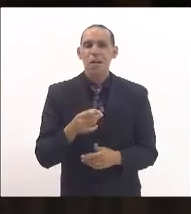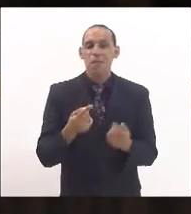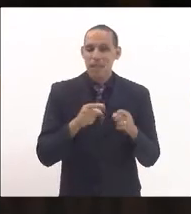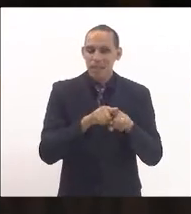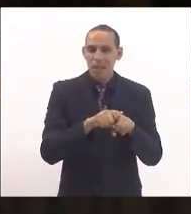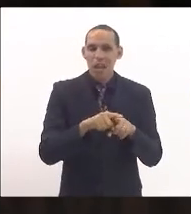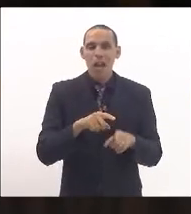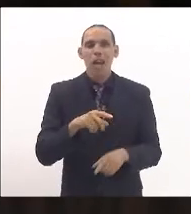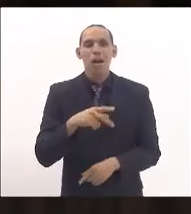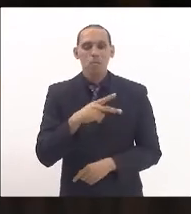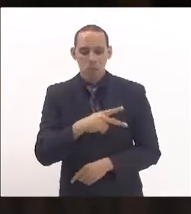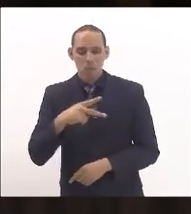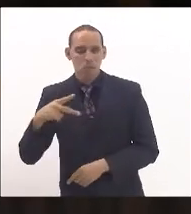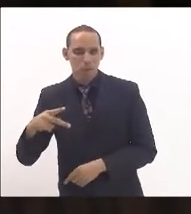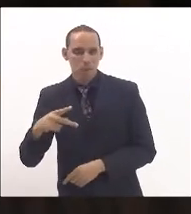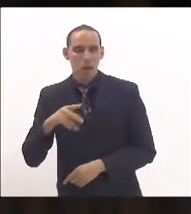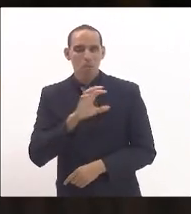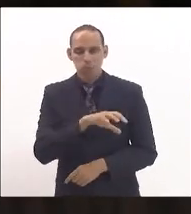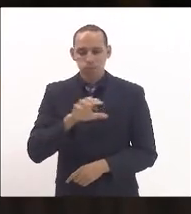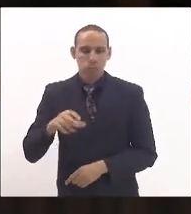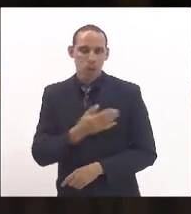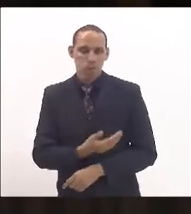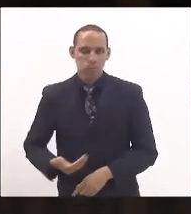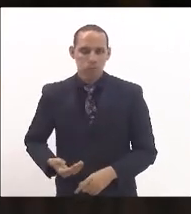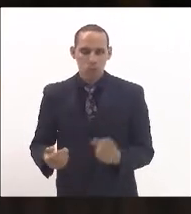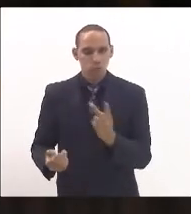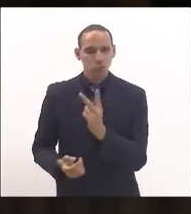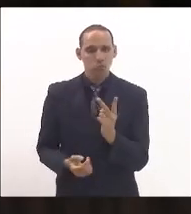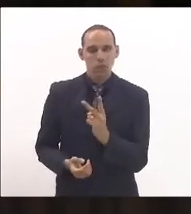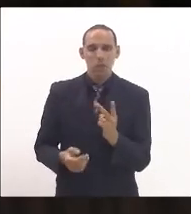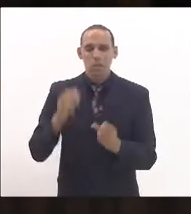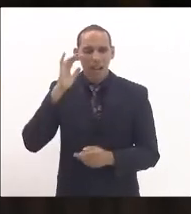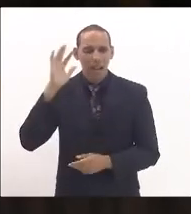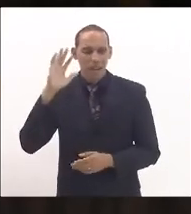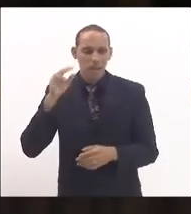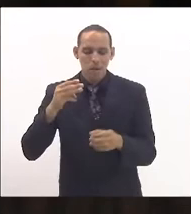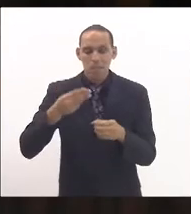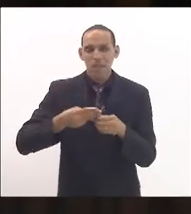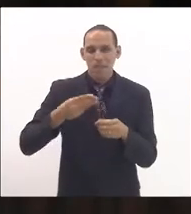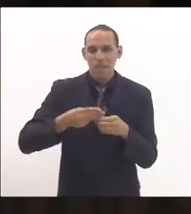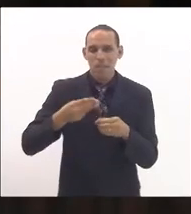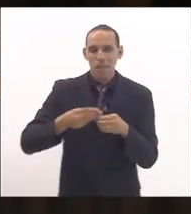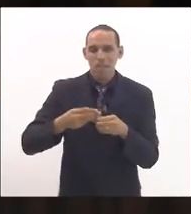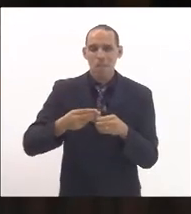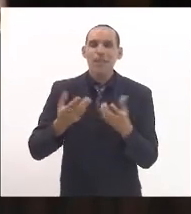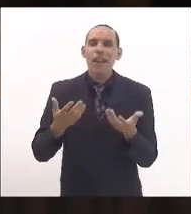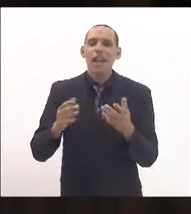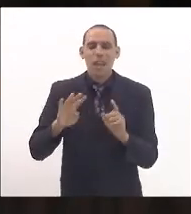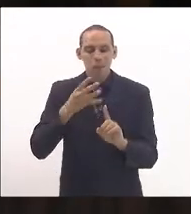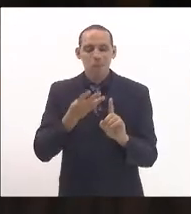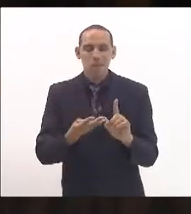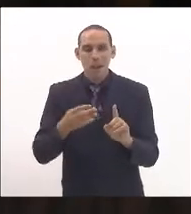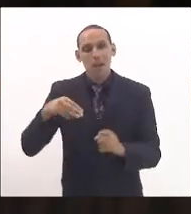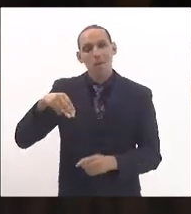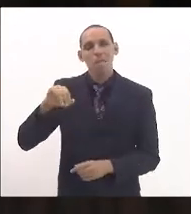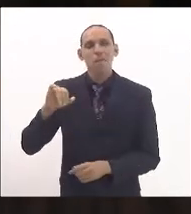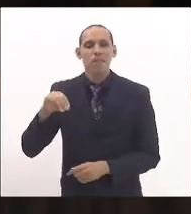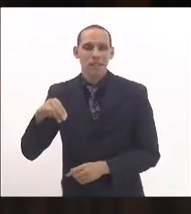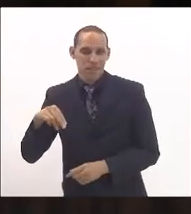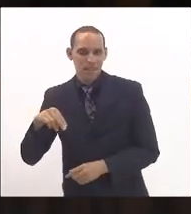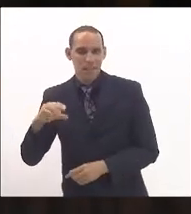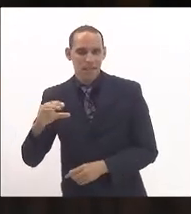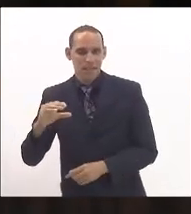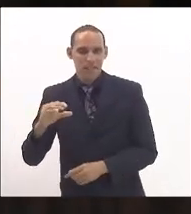público-público, parceria público-público. Imagina um município que queira, em homenagem ao deputado Carlos Mink, fazer implementar